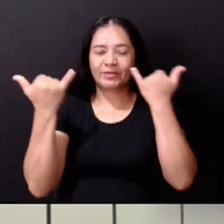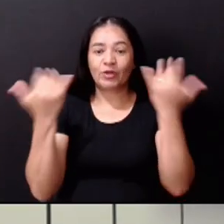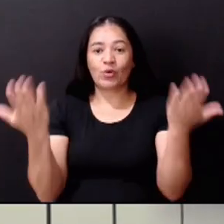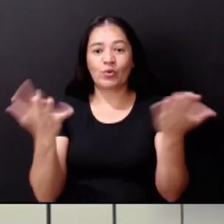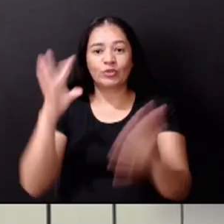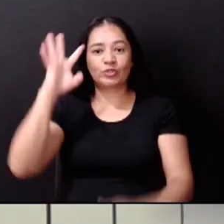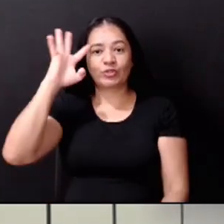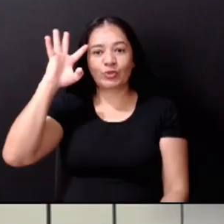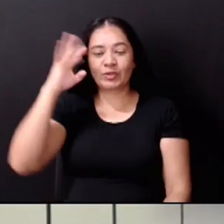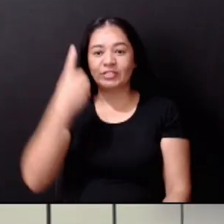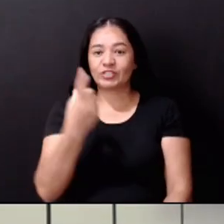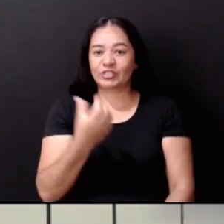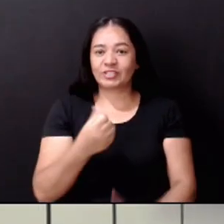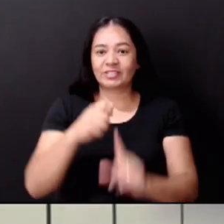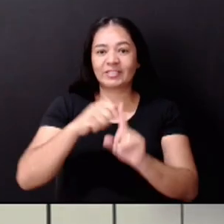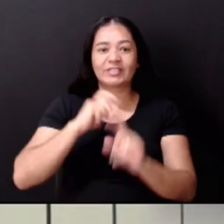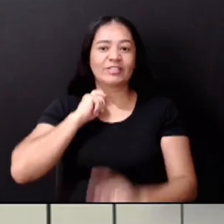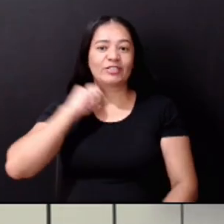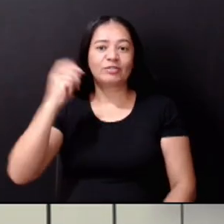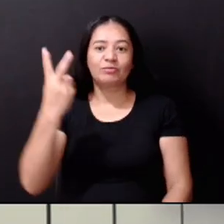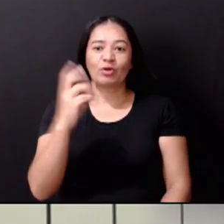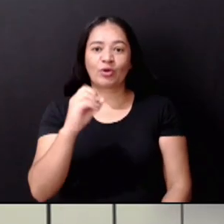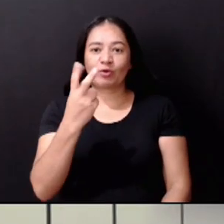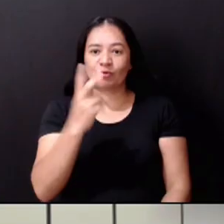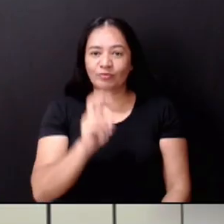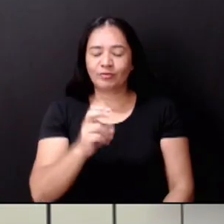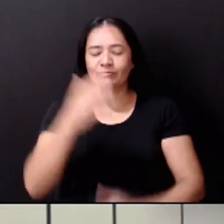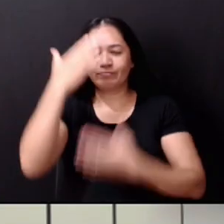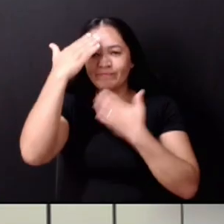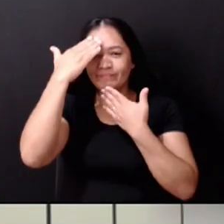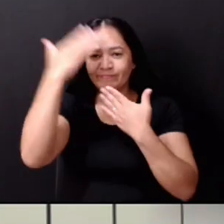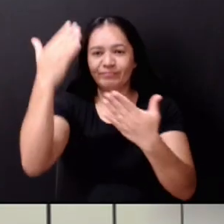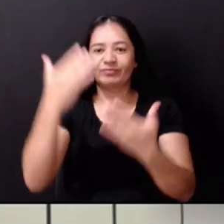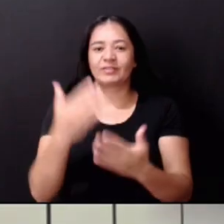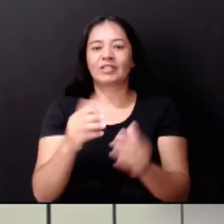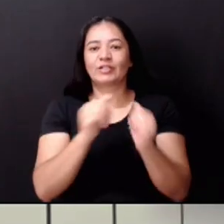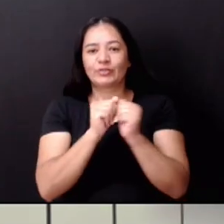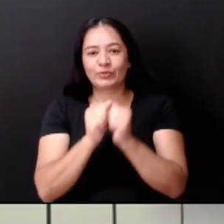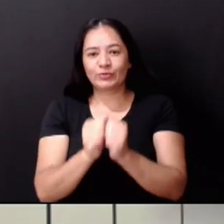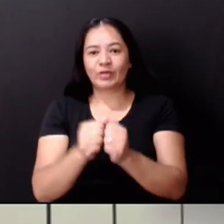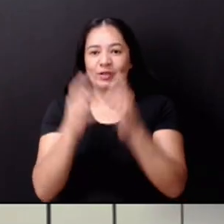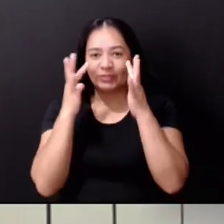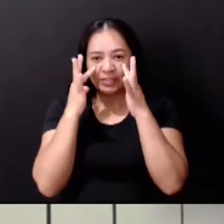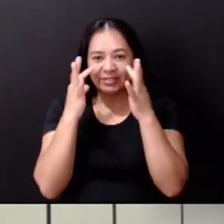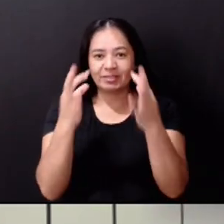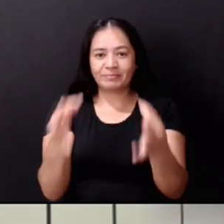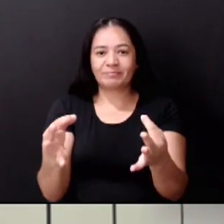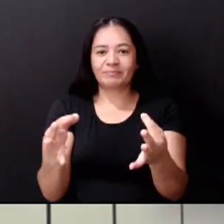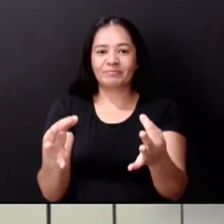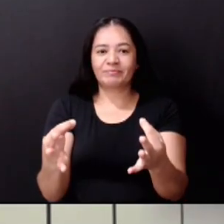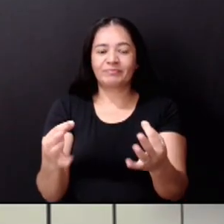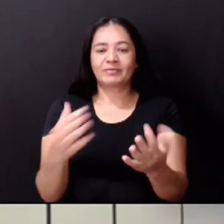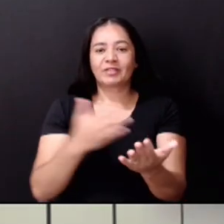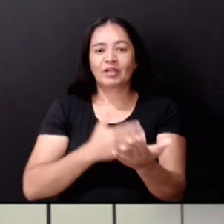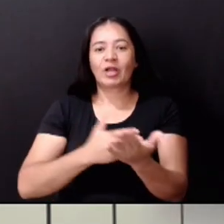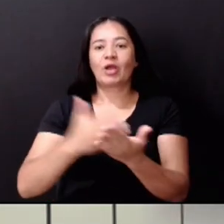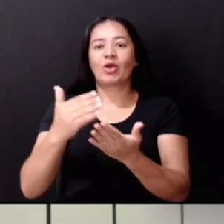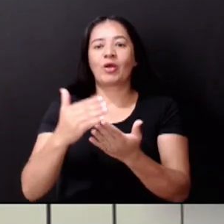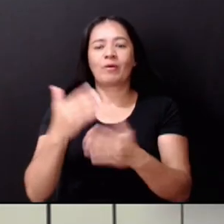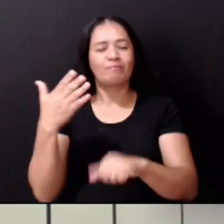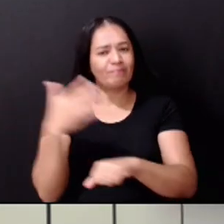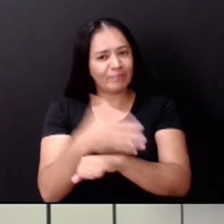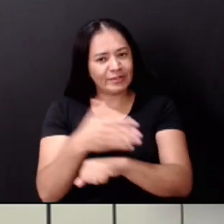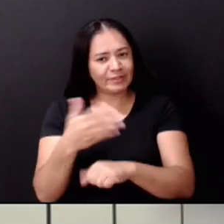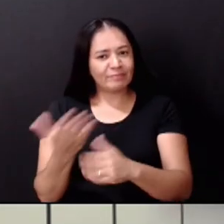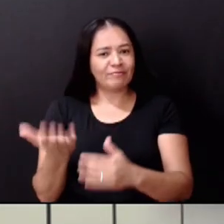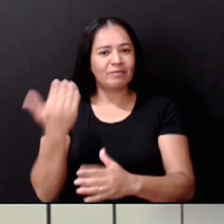de 2025. Muito obrigado pela sua companhia, pela sua audiência e participe. Mande a sua mensagem para o